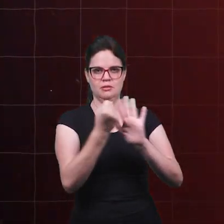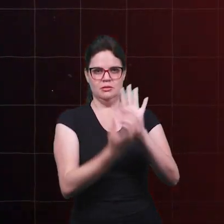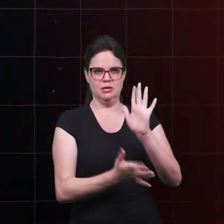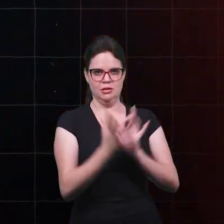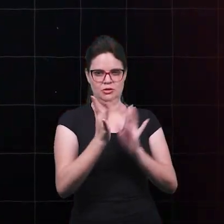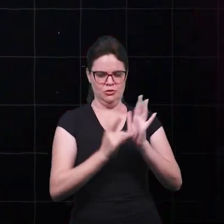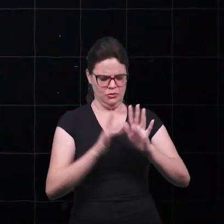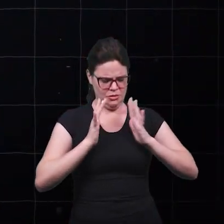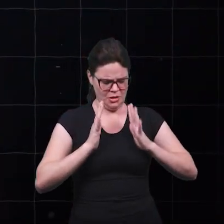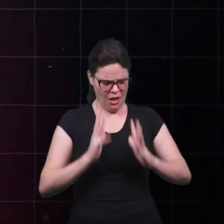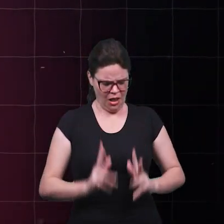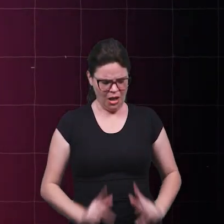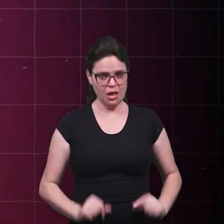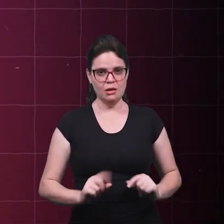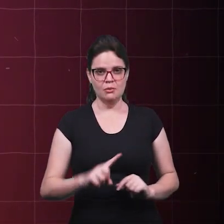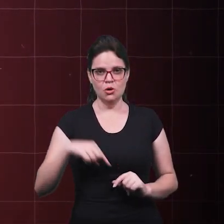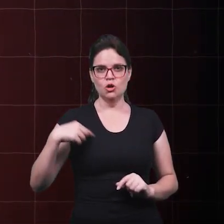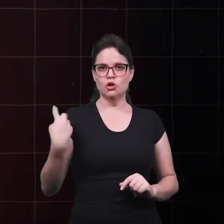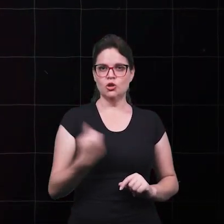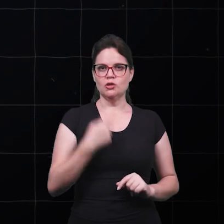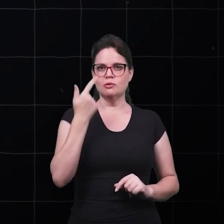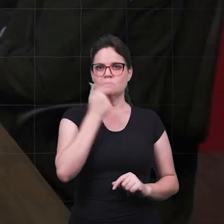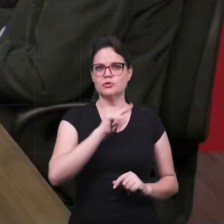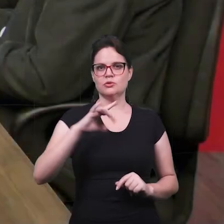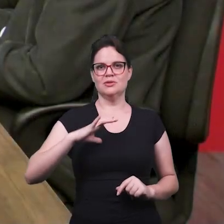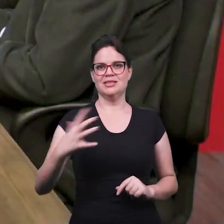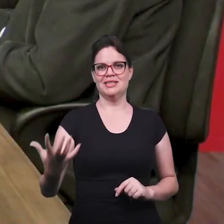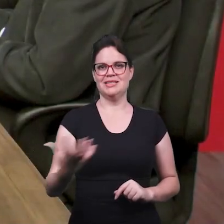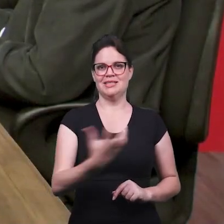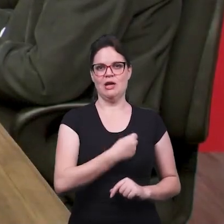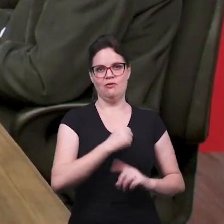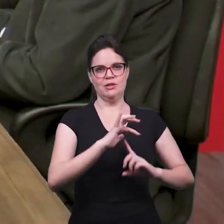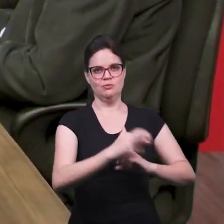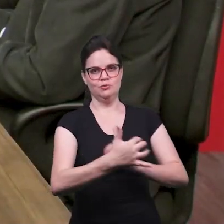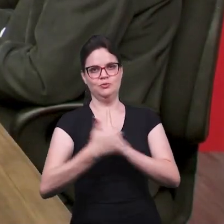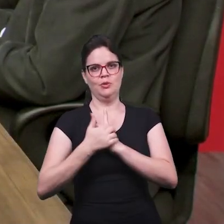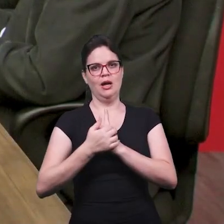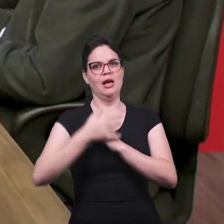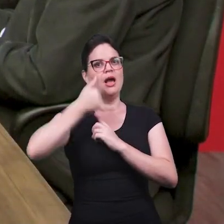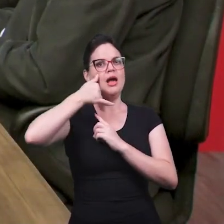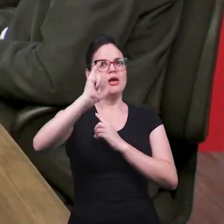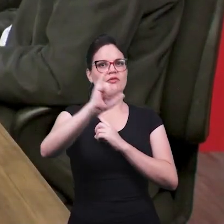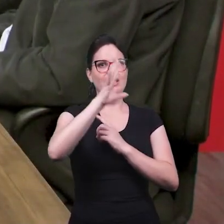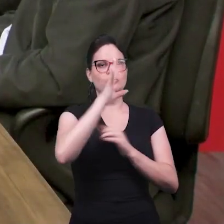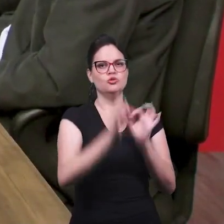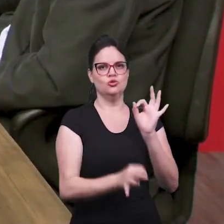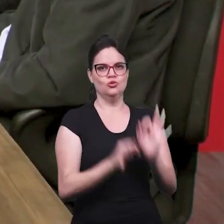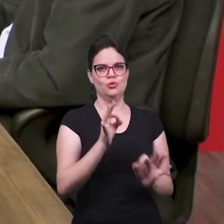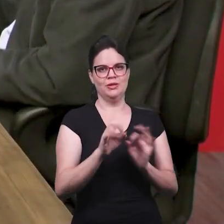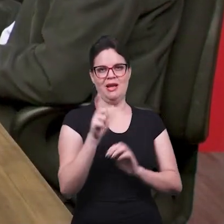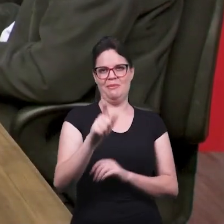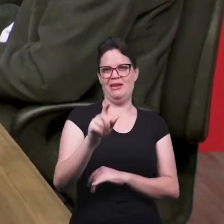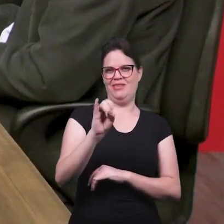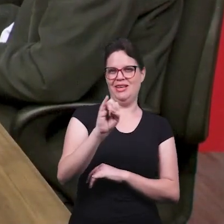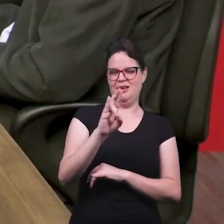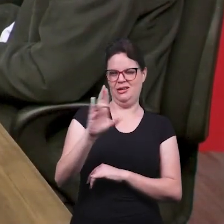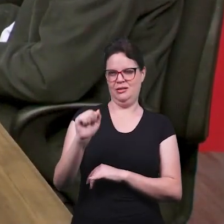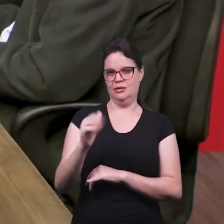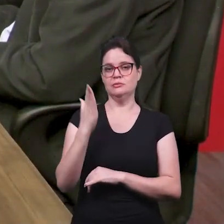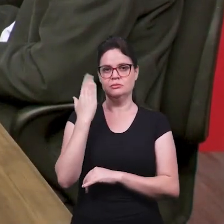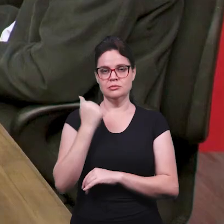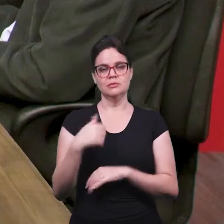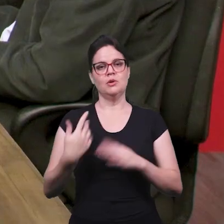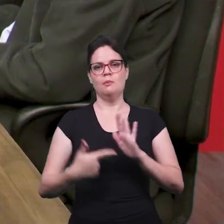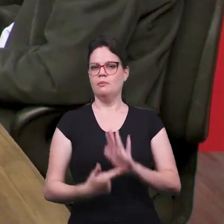seremos por ele salvos da ira. Então, mais uma vez também, mencionando que a igreja vai ser livre desse momento.